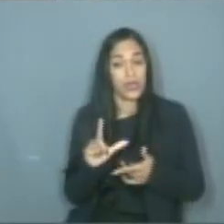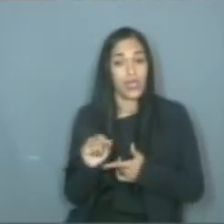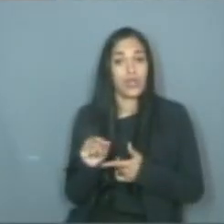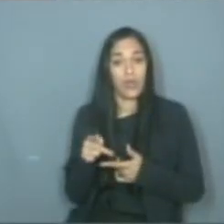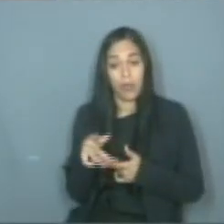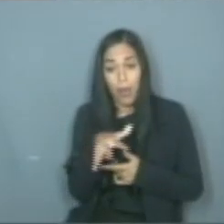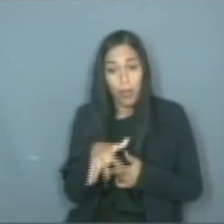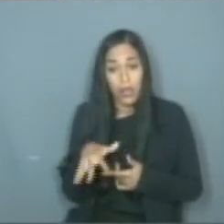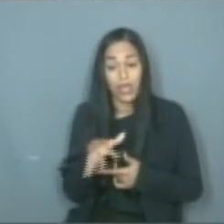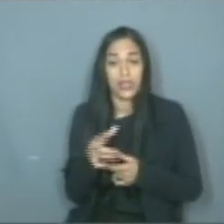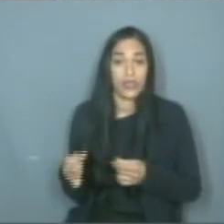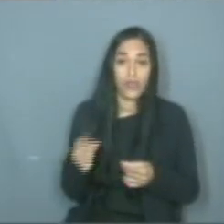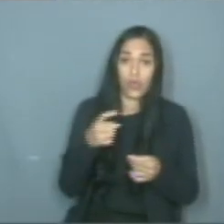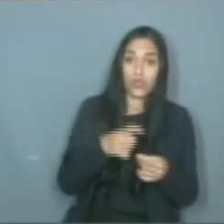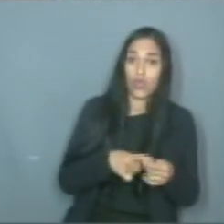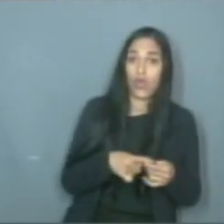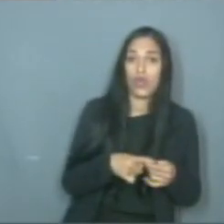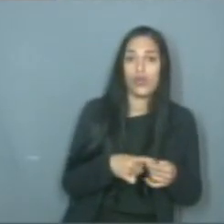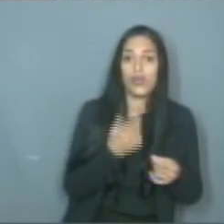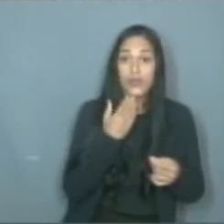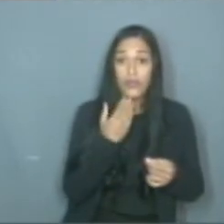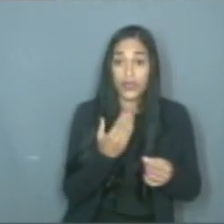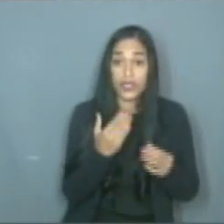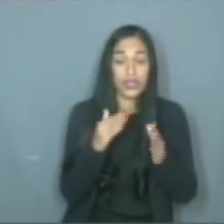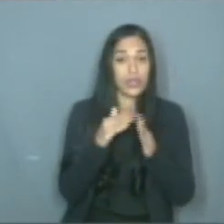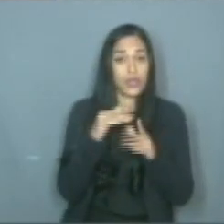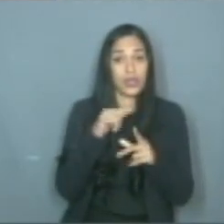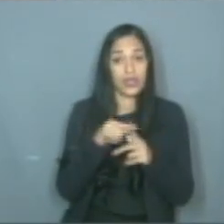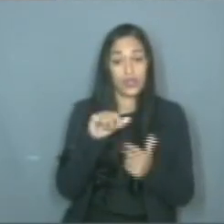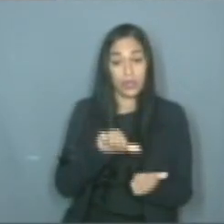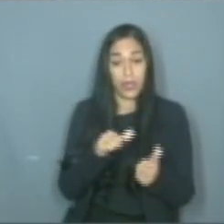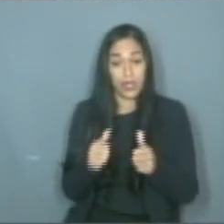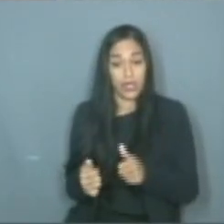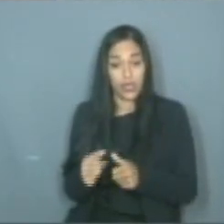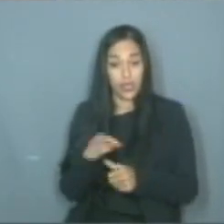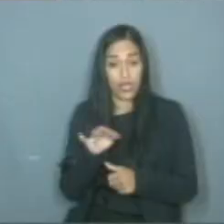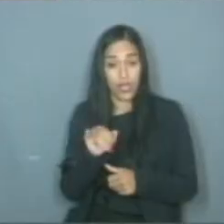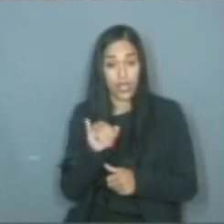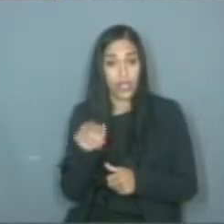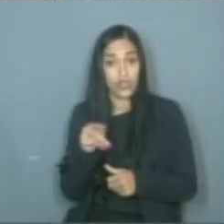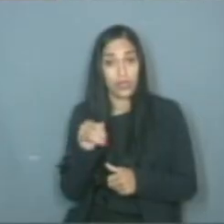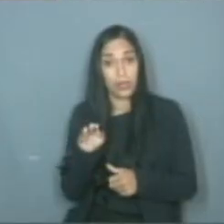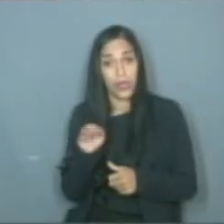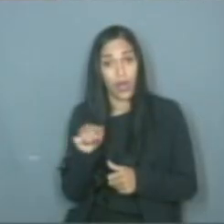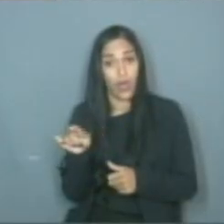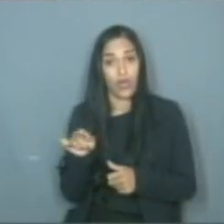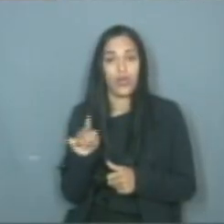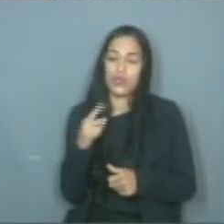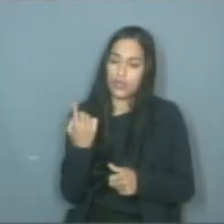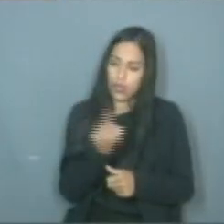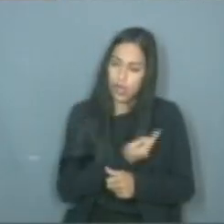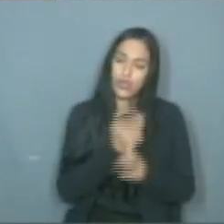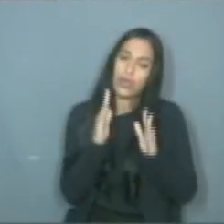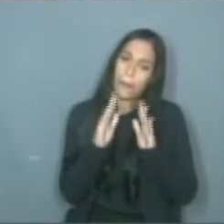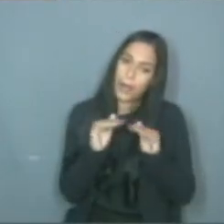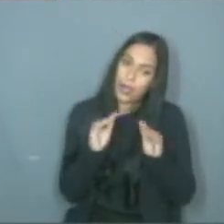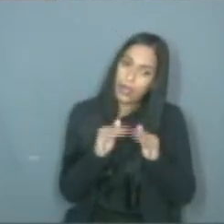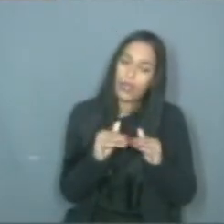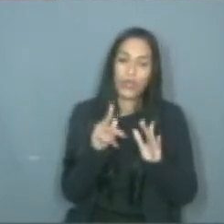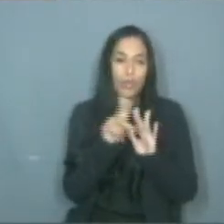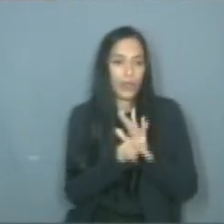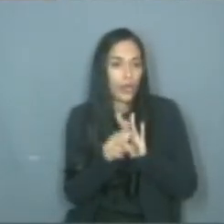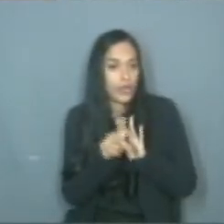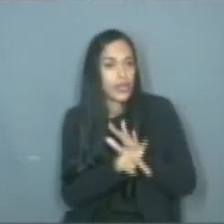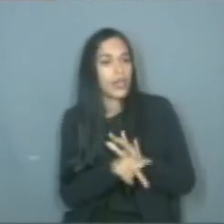voltou a depositar lixo, de frente a uma igreja, a Igreja Batista de Tegipió. A gente está pedindo aqui, o programa Tá Aprumado, para conscientizar